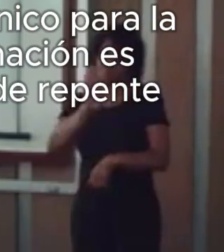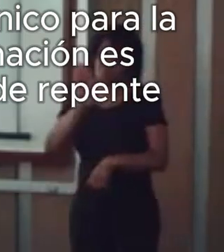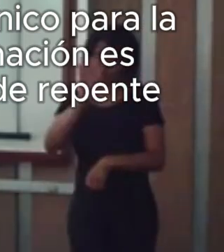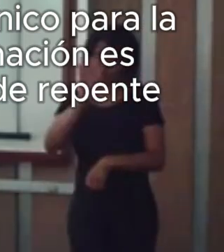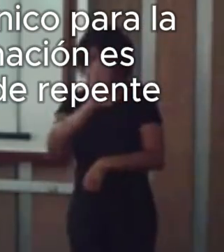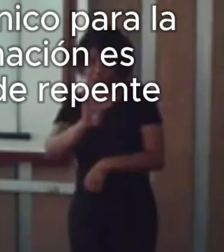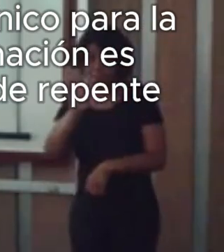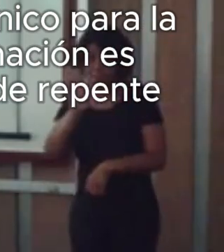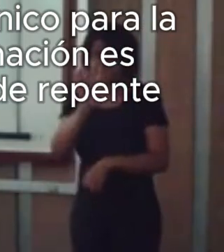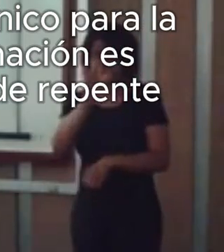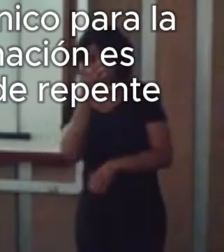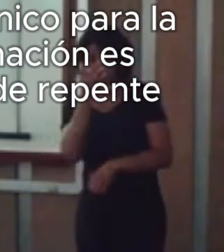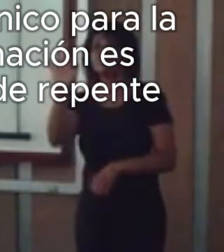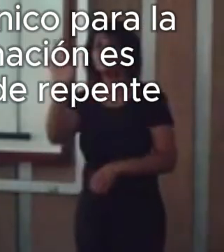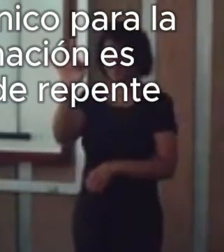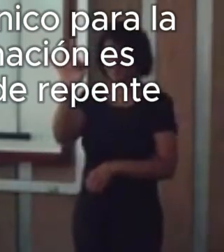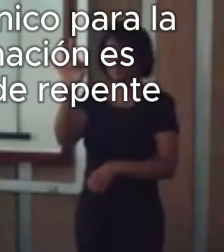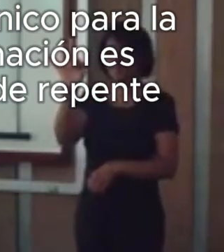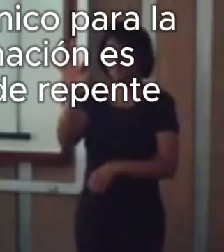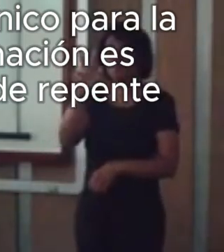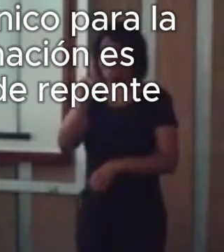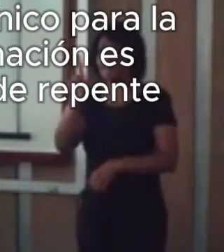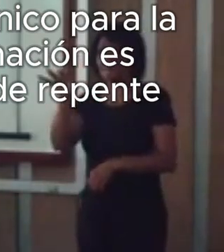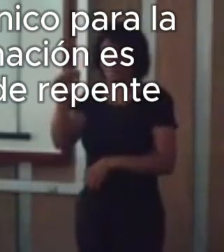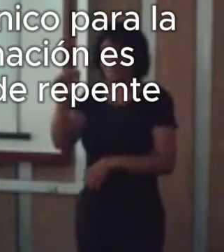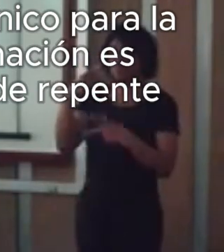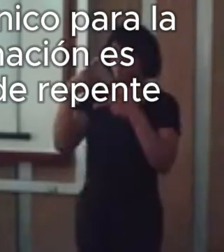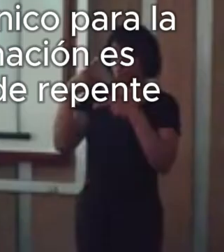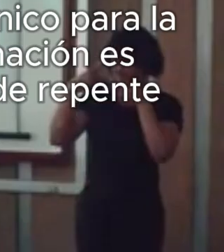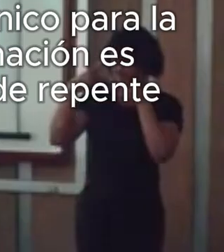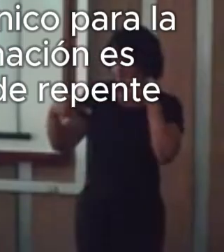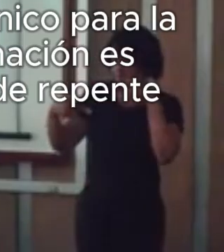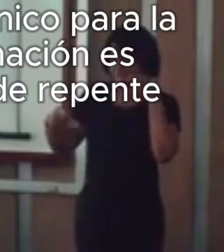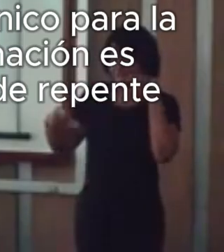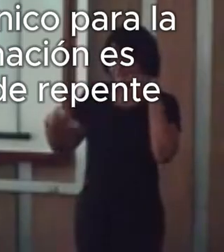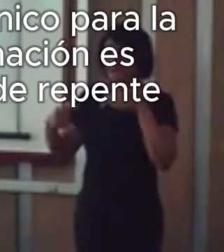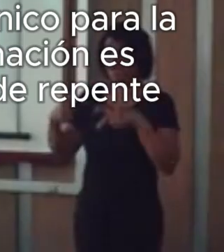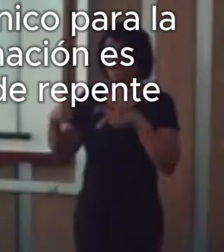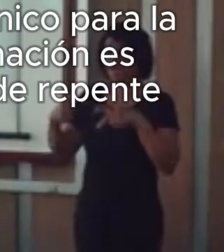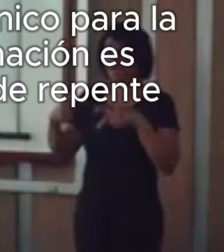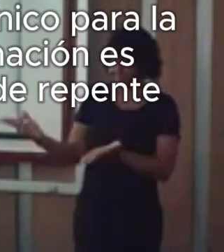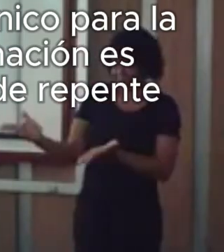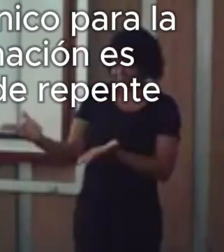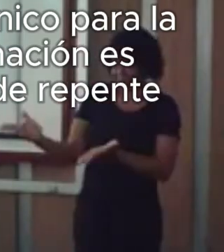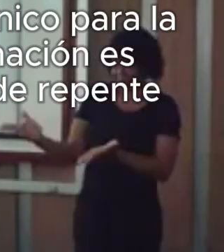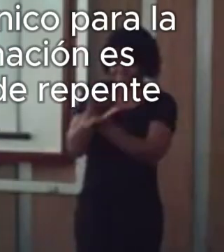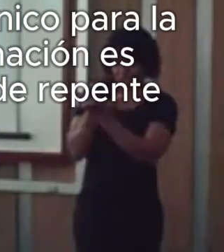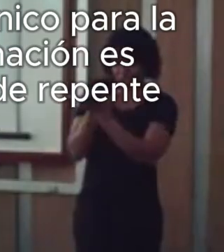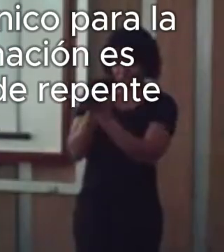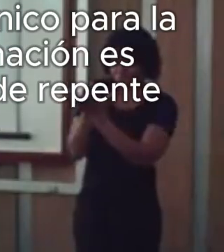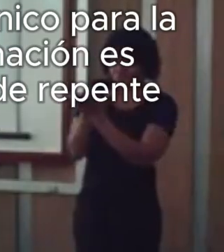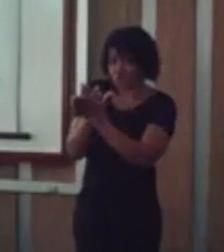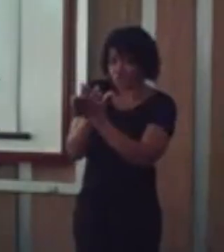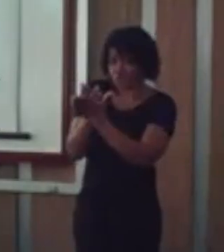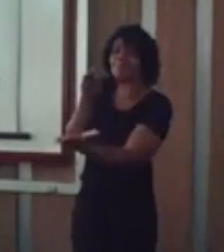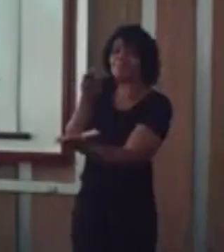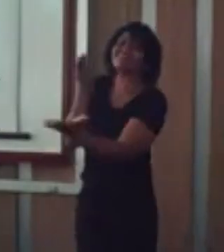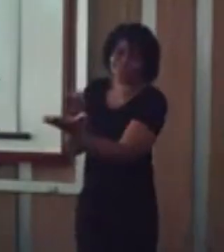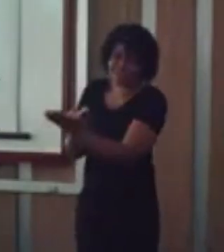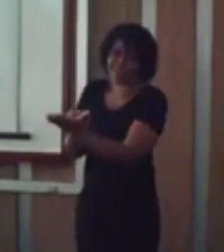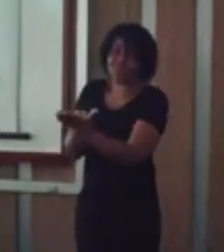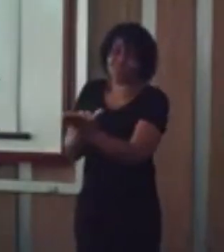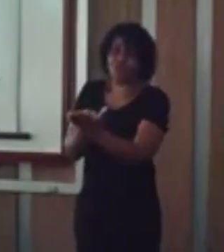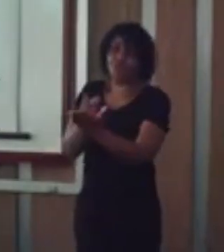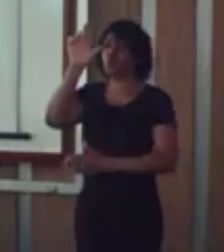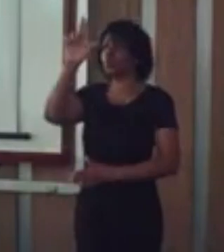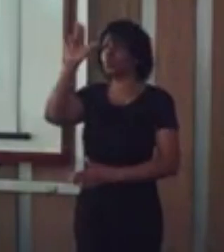biofísica, tá? Eu entendia de termodinâmica de proteínas. Aí, de repente, eu tinha que desenhar um estudo clínico para paciente, né?